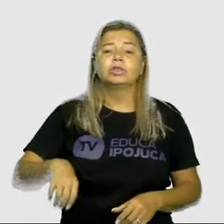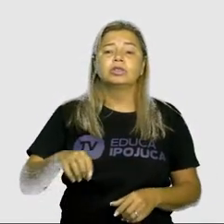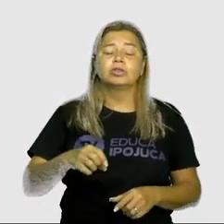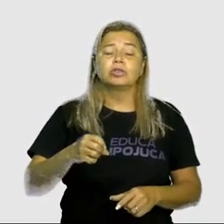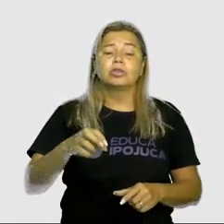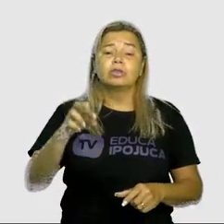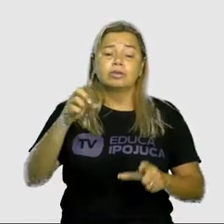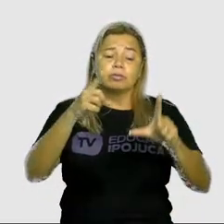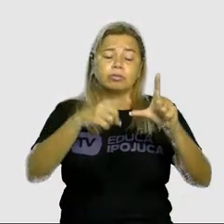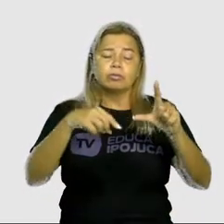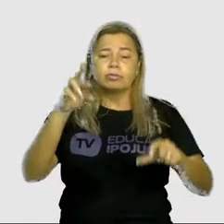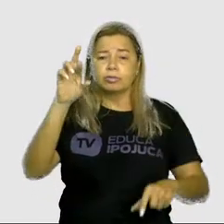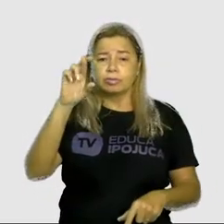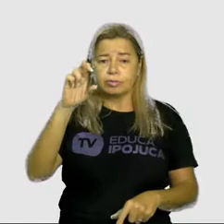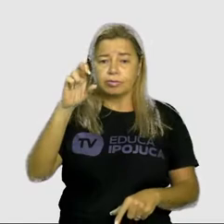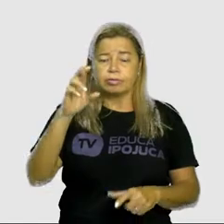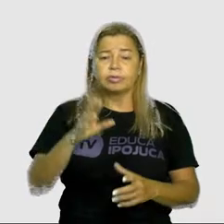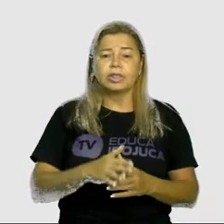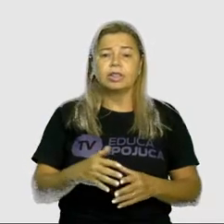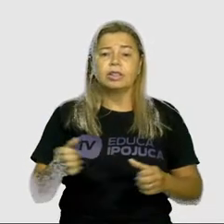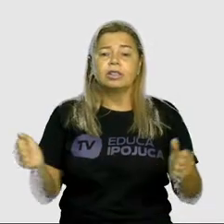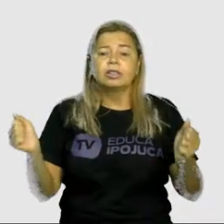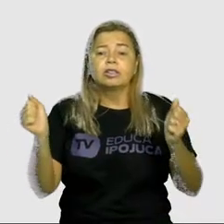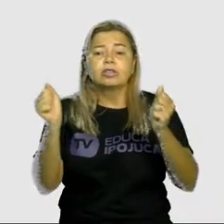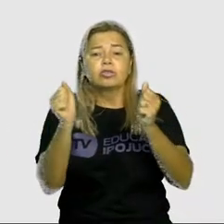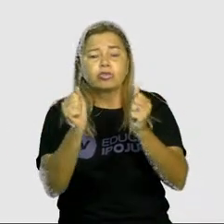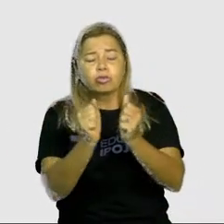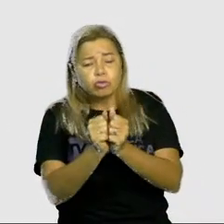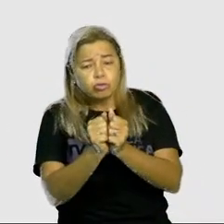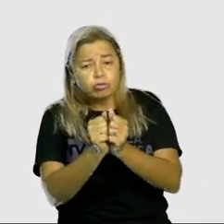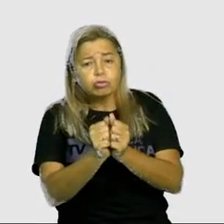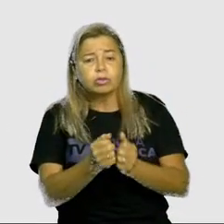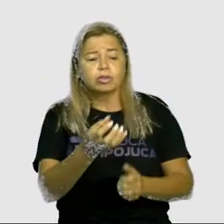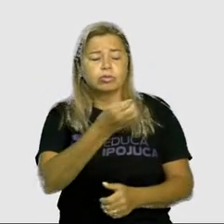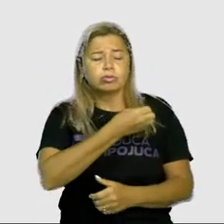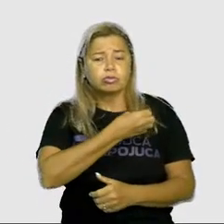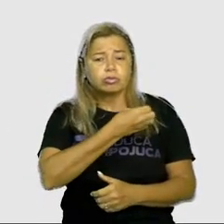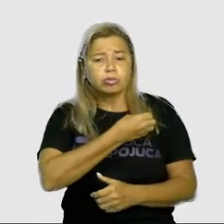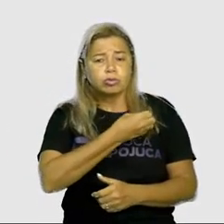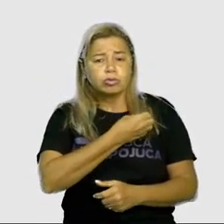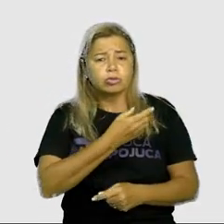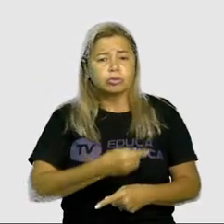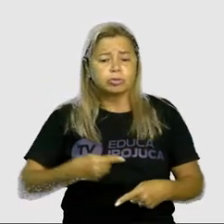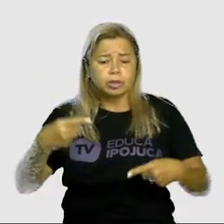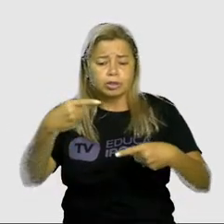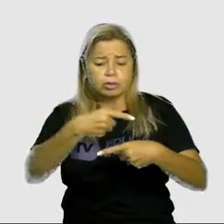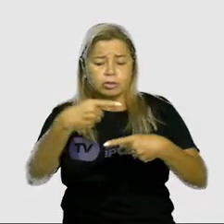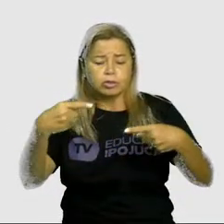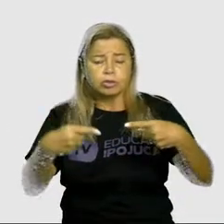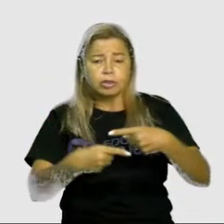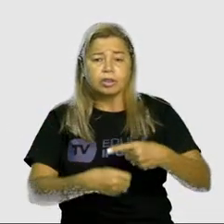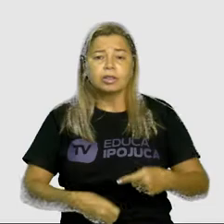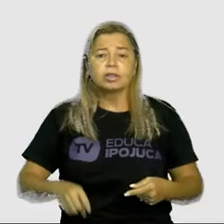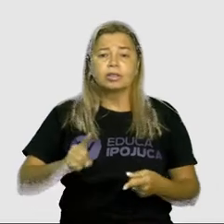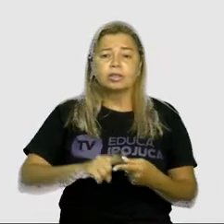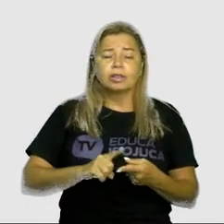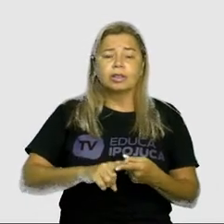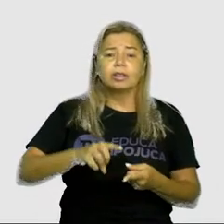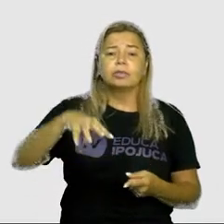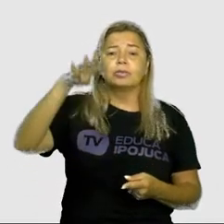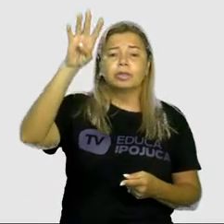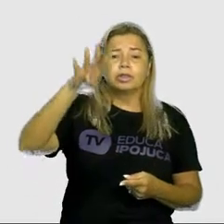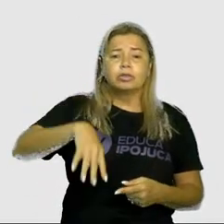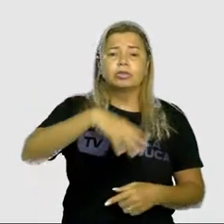ele tem a junção dos conjuntos numéricos de fração e duas Desce mais lembra daquele desse mais que conversa com